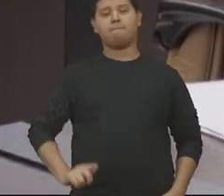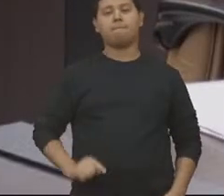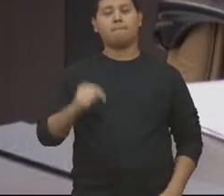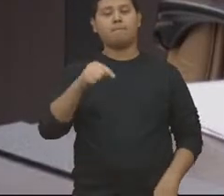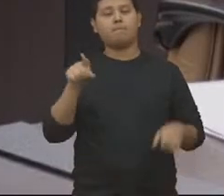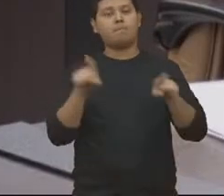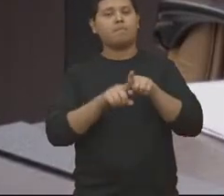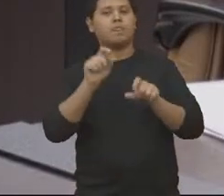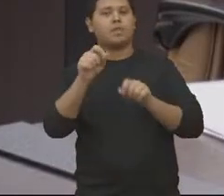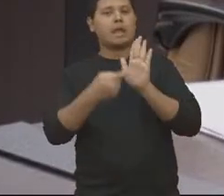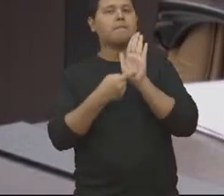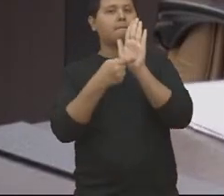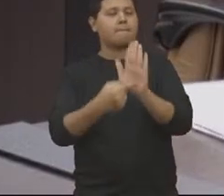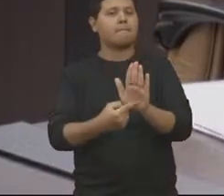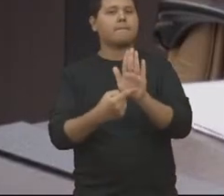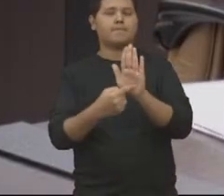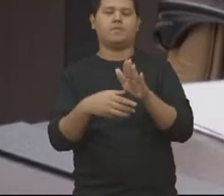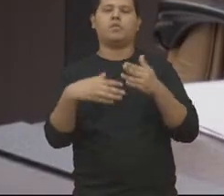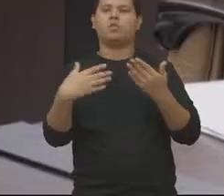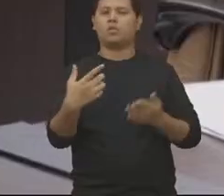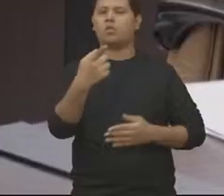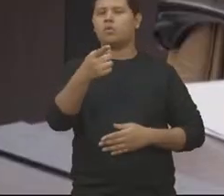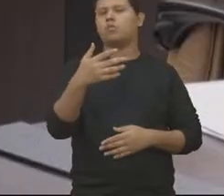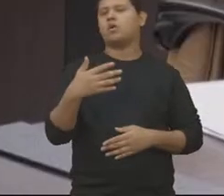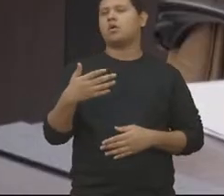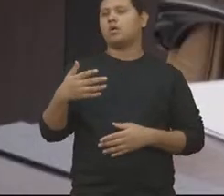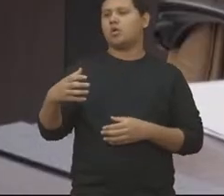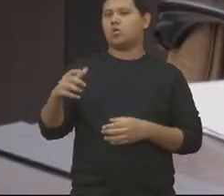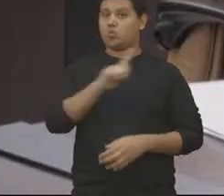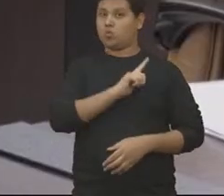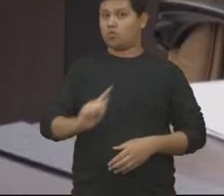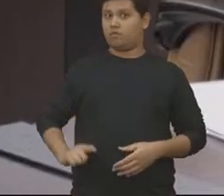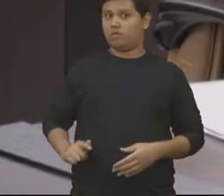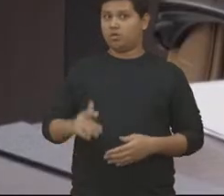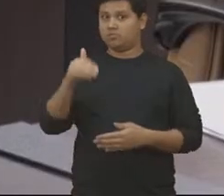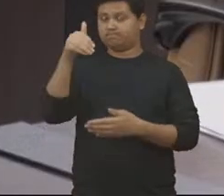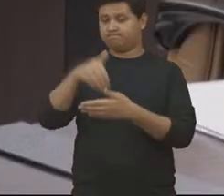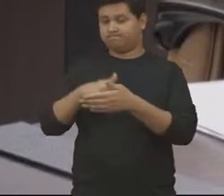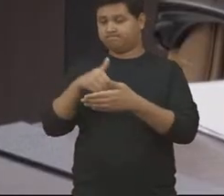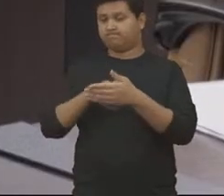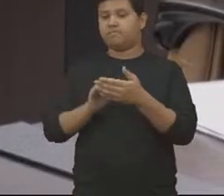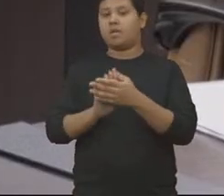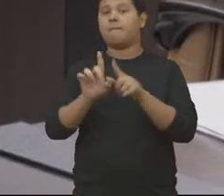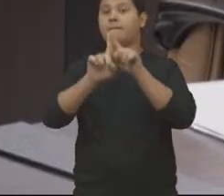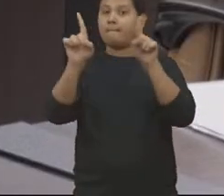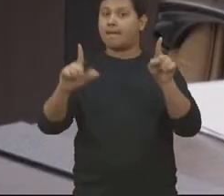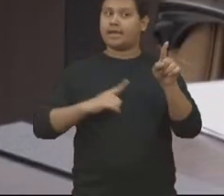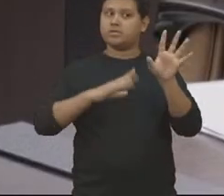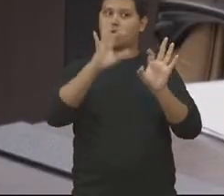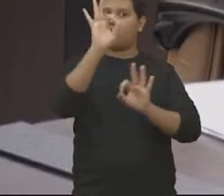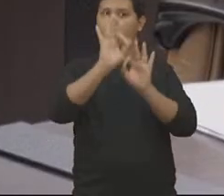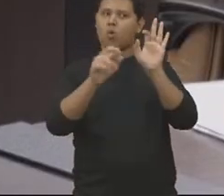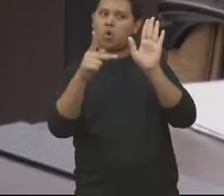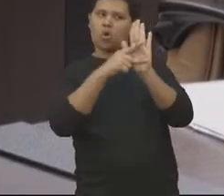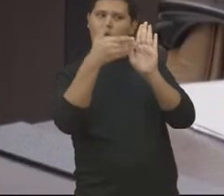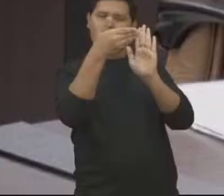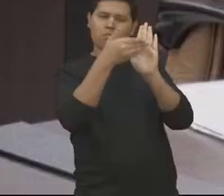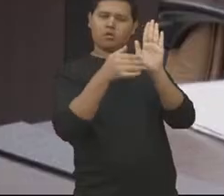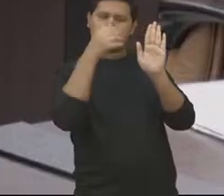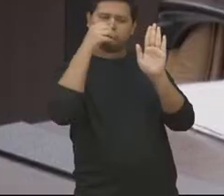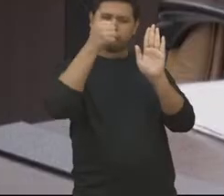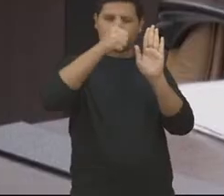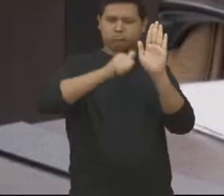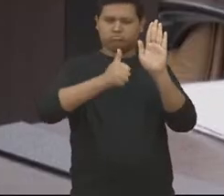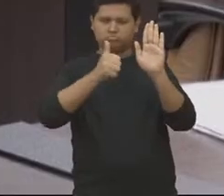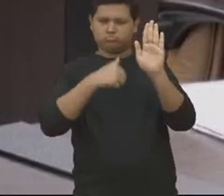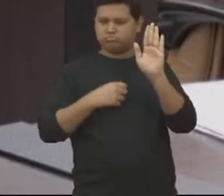o governo ele apresenta quando ele vai se candidatar, ele tem um plano. Mas dentro desse plano, chegando, olhando as